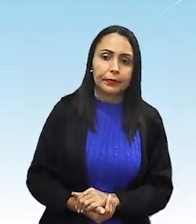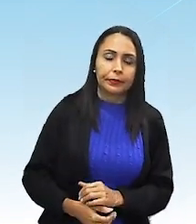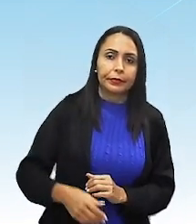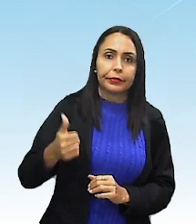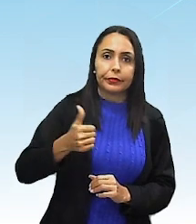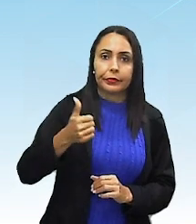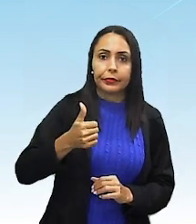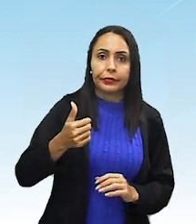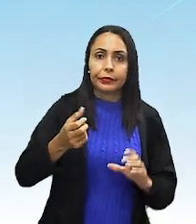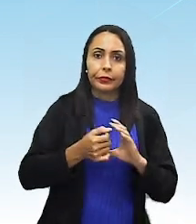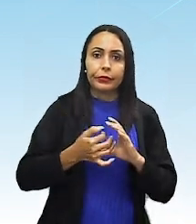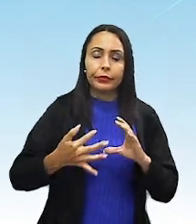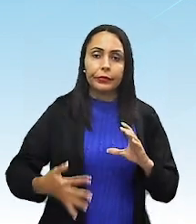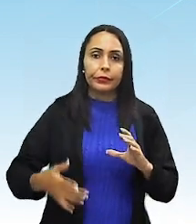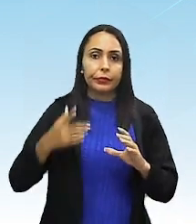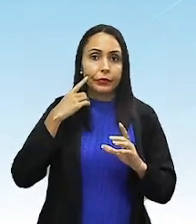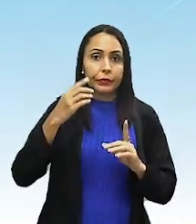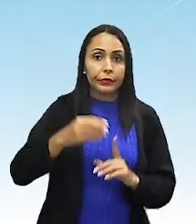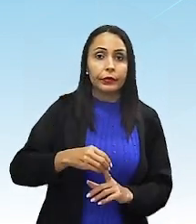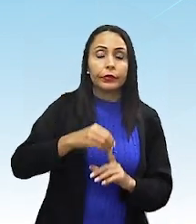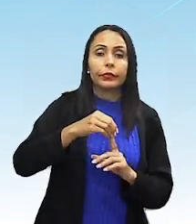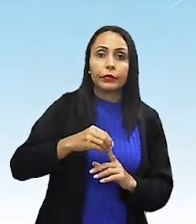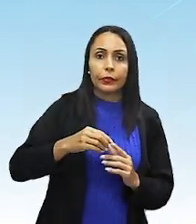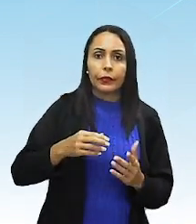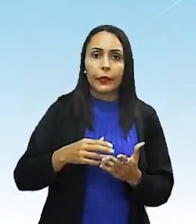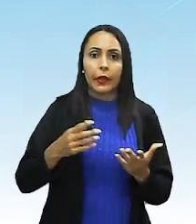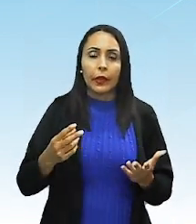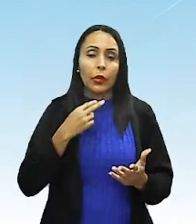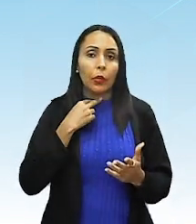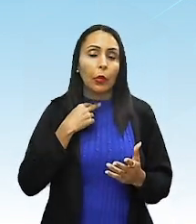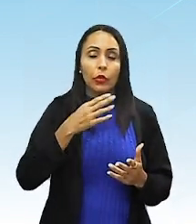característica que é primordial, que a gente não pode